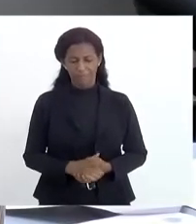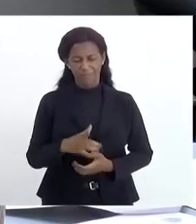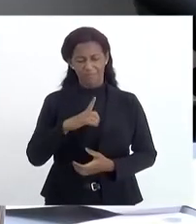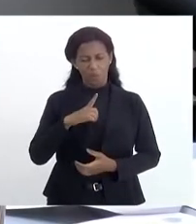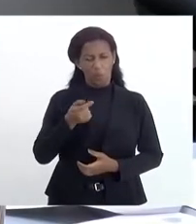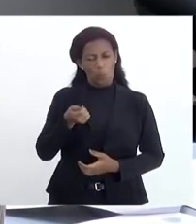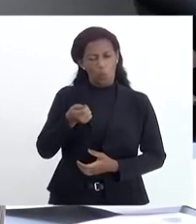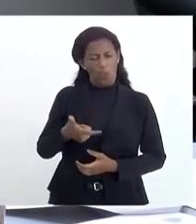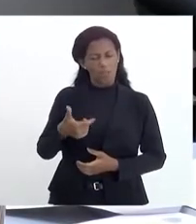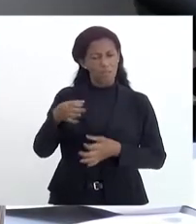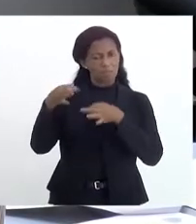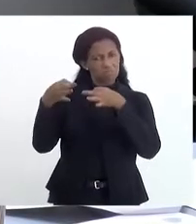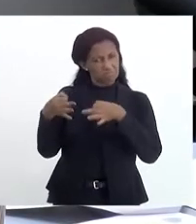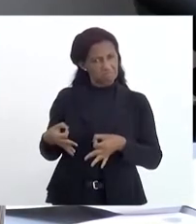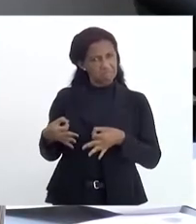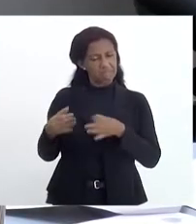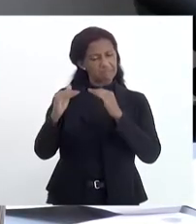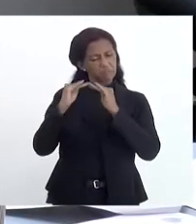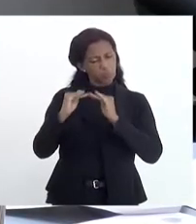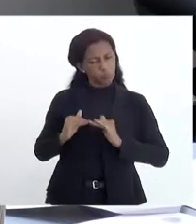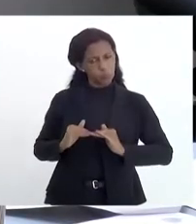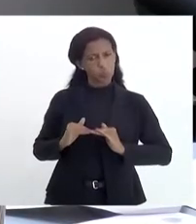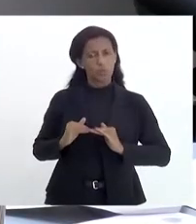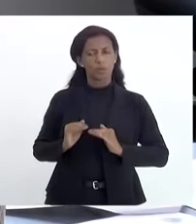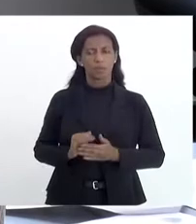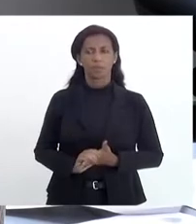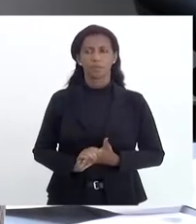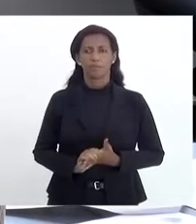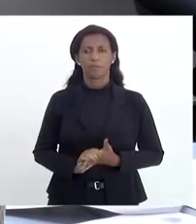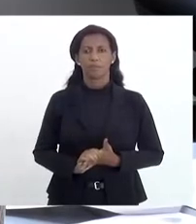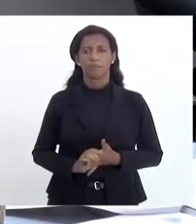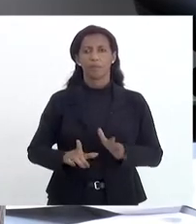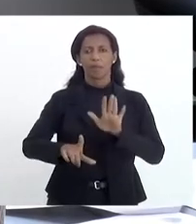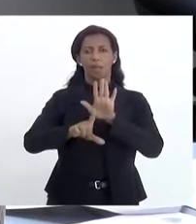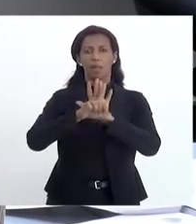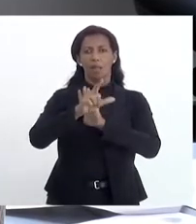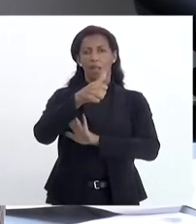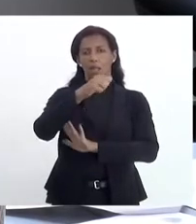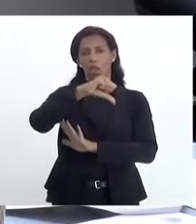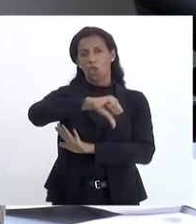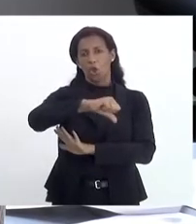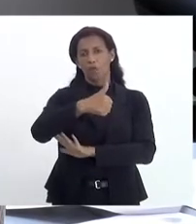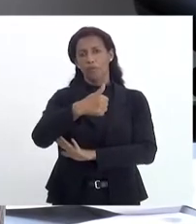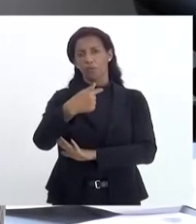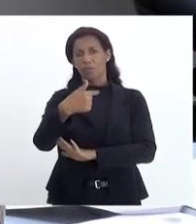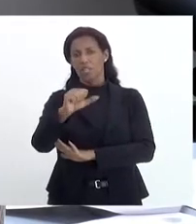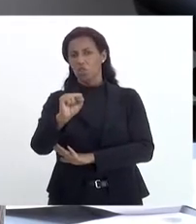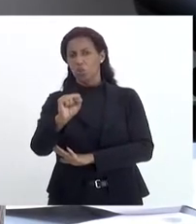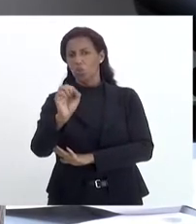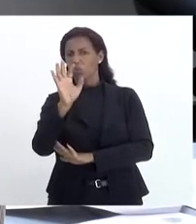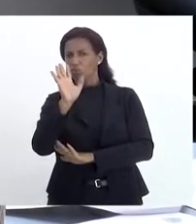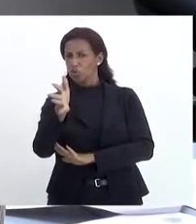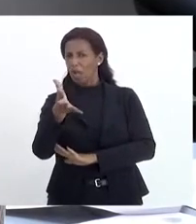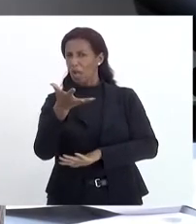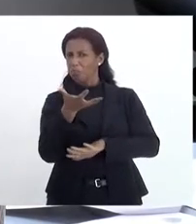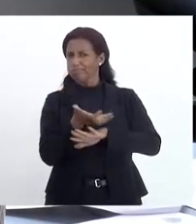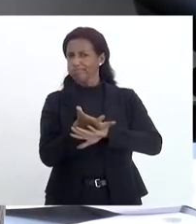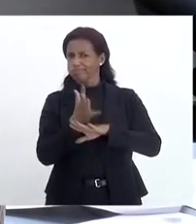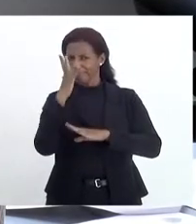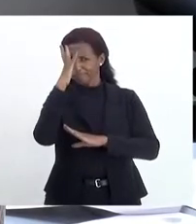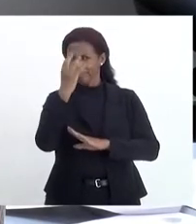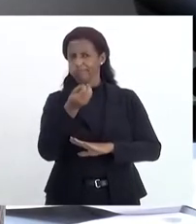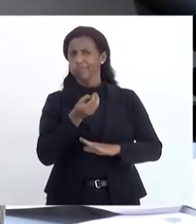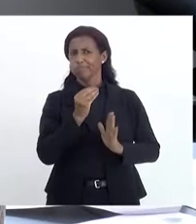quase certeza absoluta que a lei 9178 tratou dessa matéria,